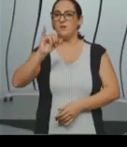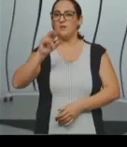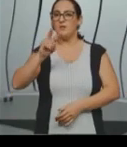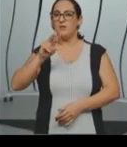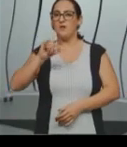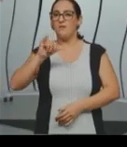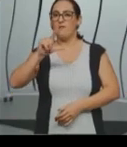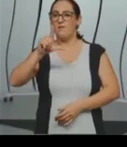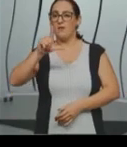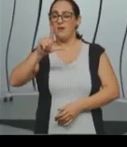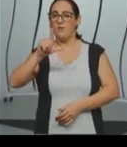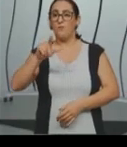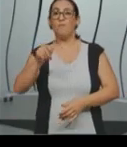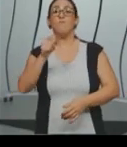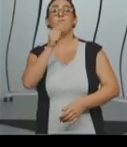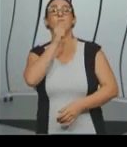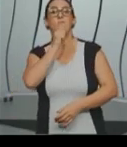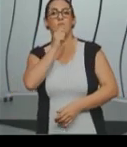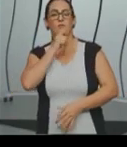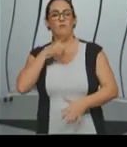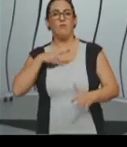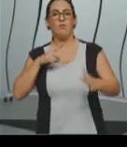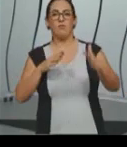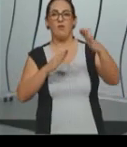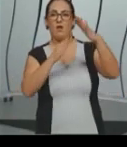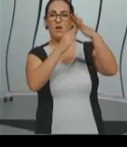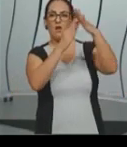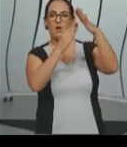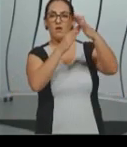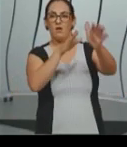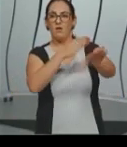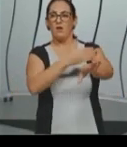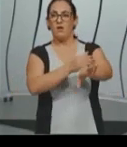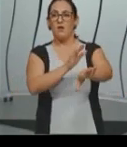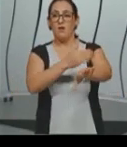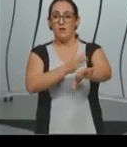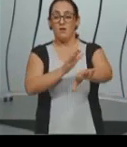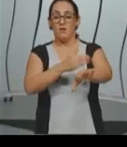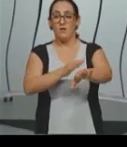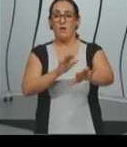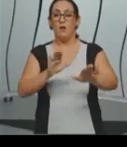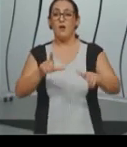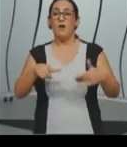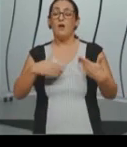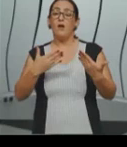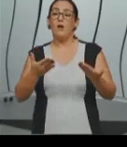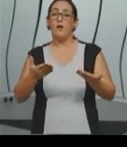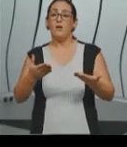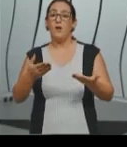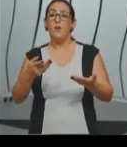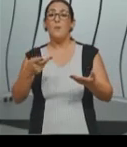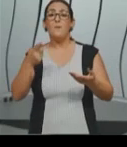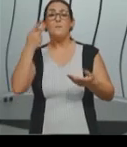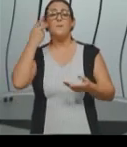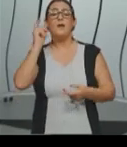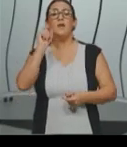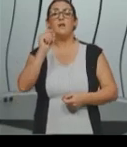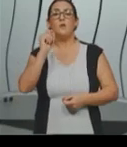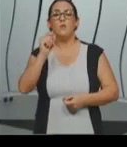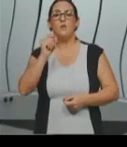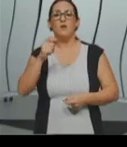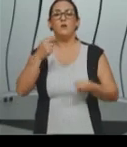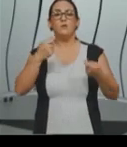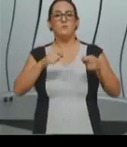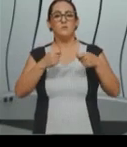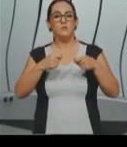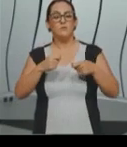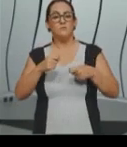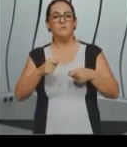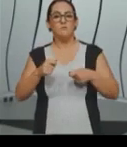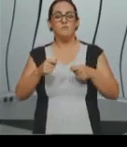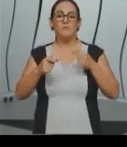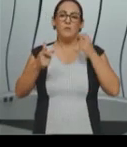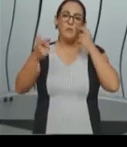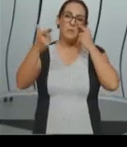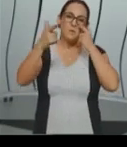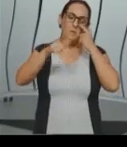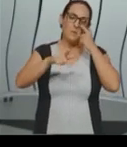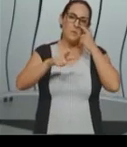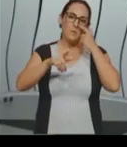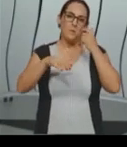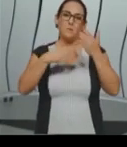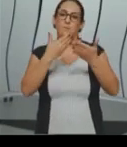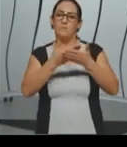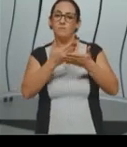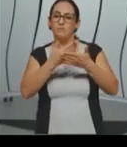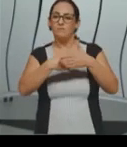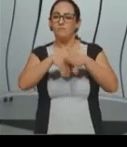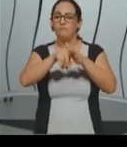ainda existem muitos limites na prática, mas medidas para que essa situação seja revista, seja alterada, para que todos nós tenhamos